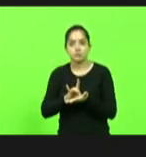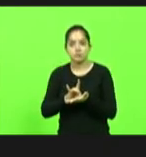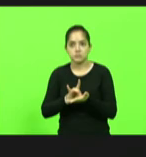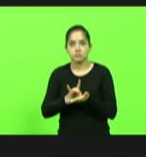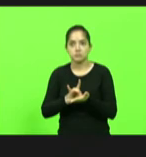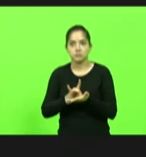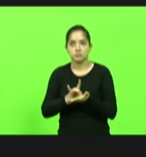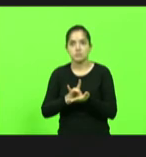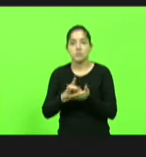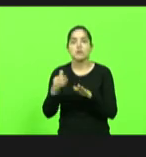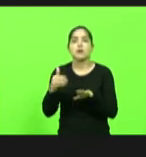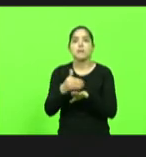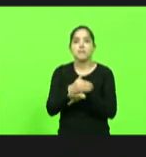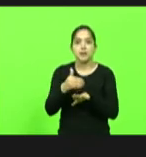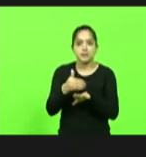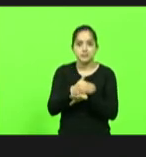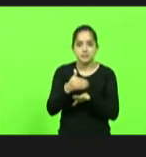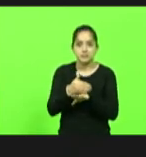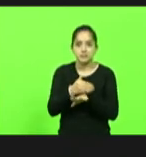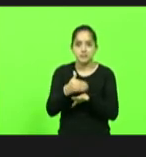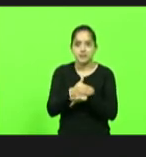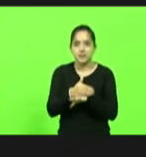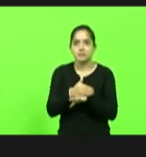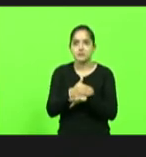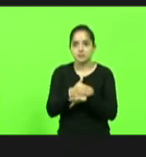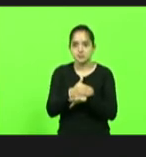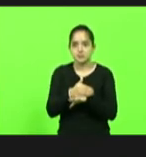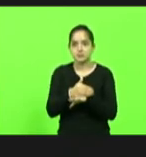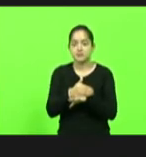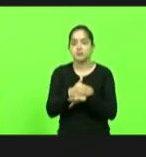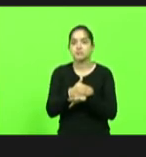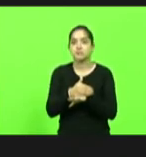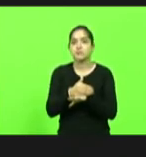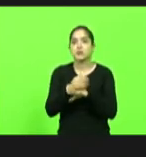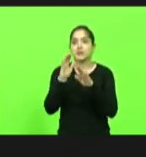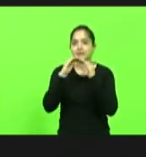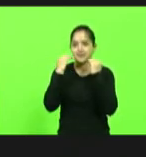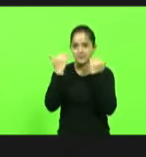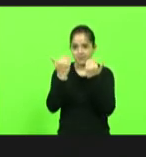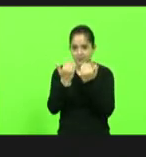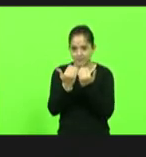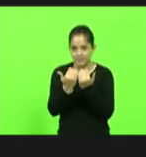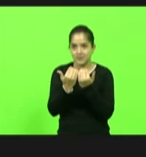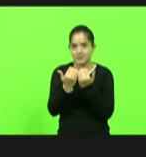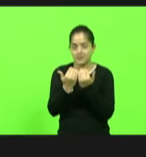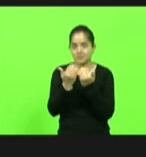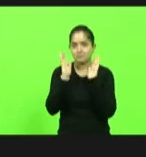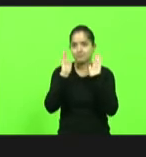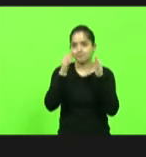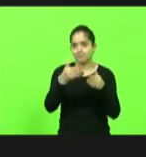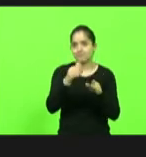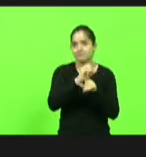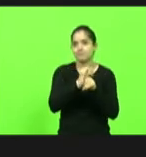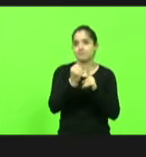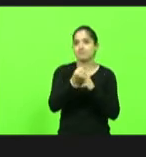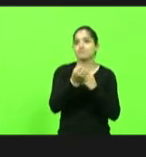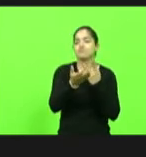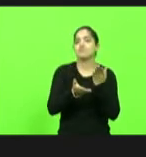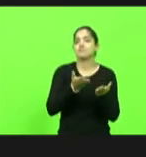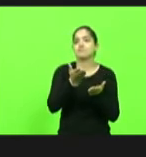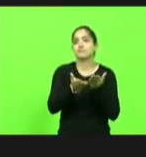nossa participação na Conferência de Assistência Social. E também,